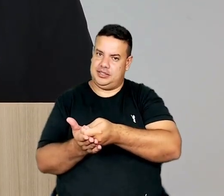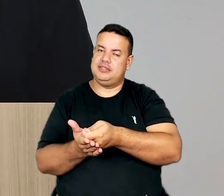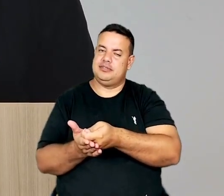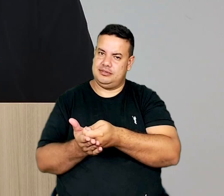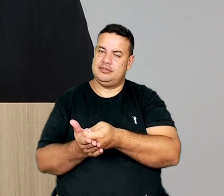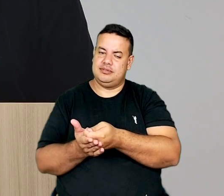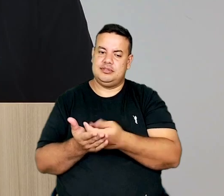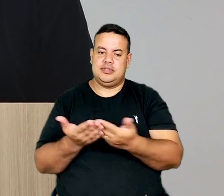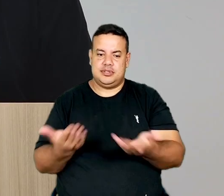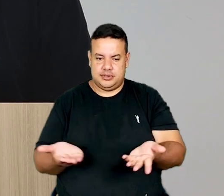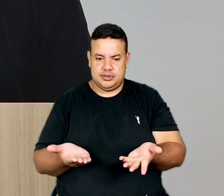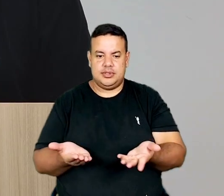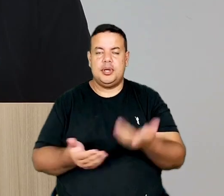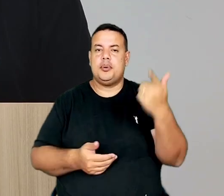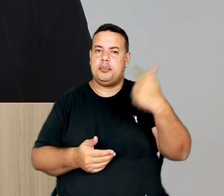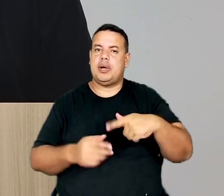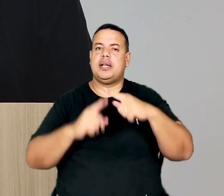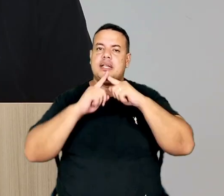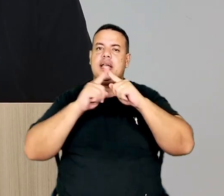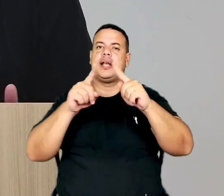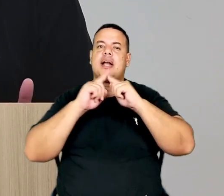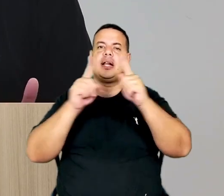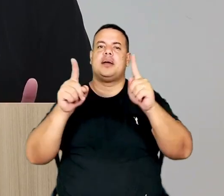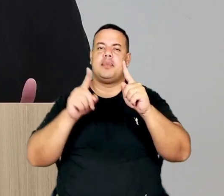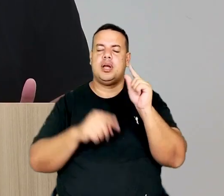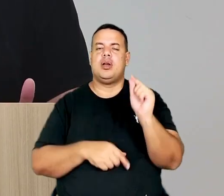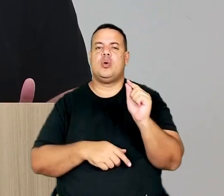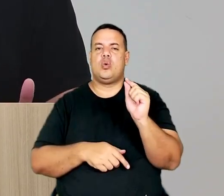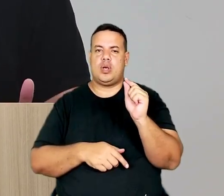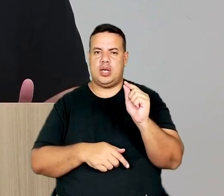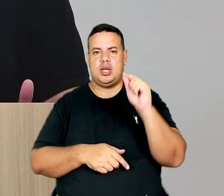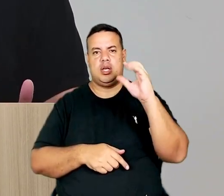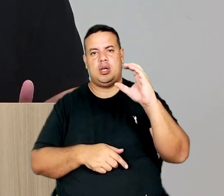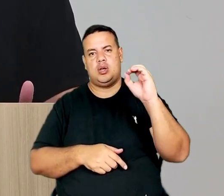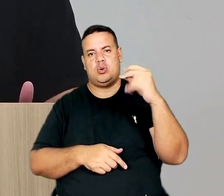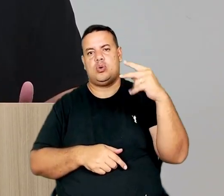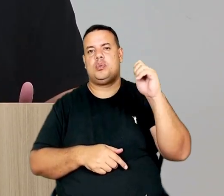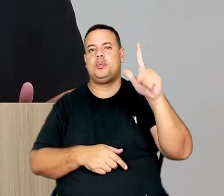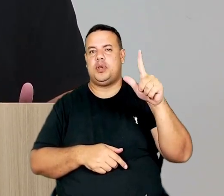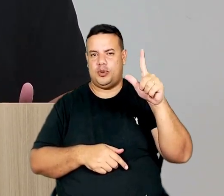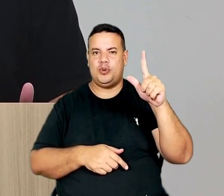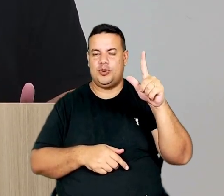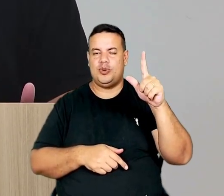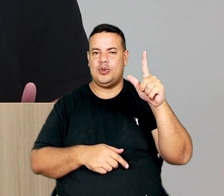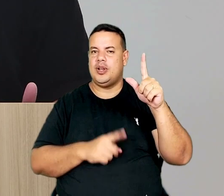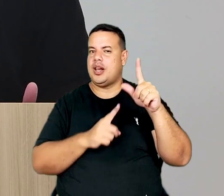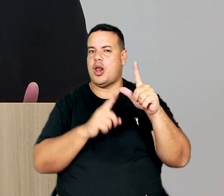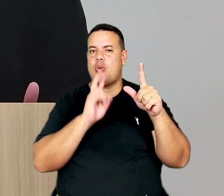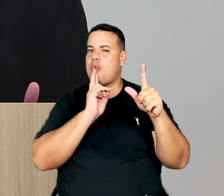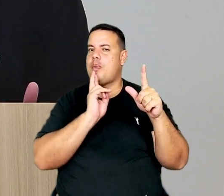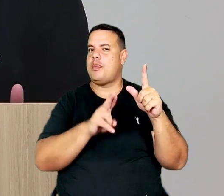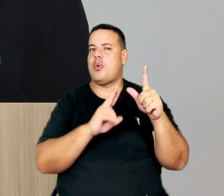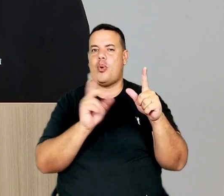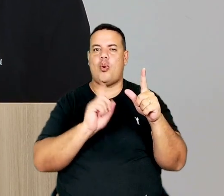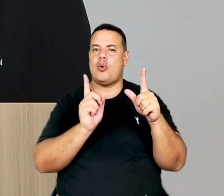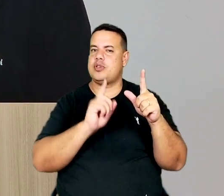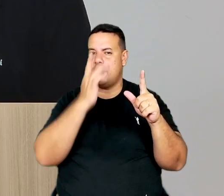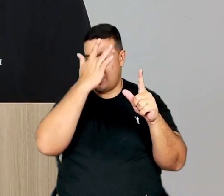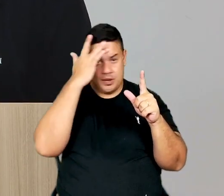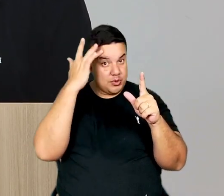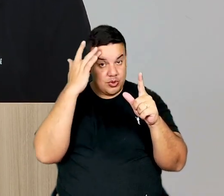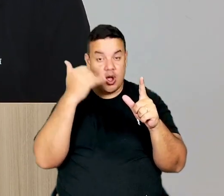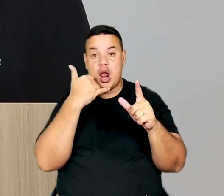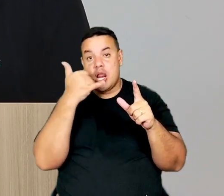coisa, outra reclamação. A COPEL não retorna. Ela não retorna as pessoas que entram em contato com